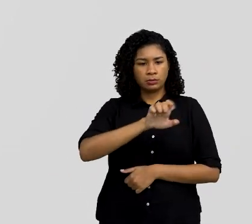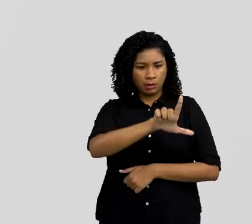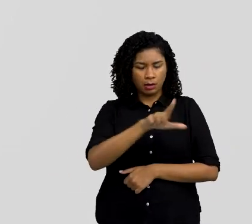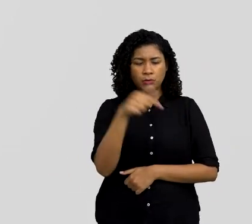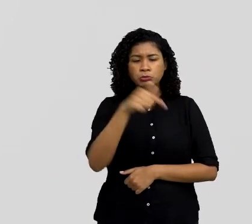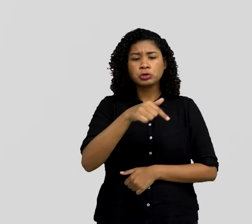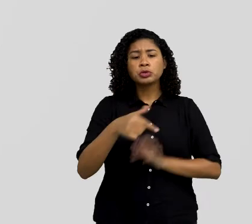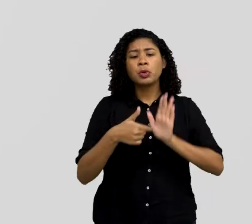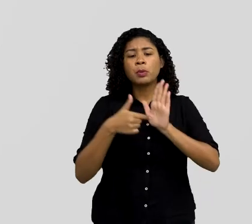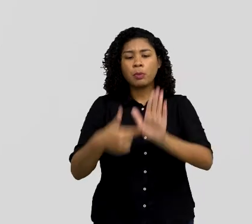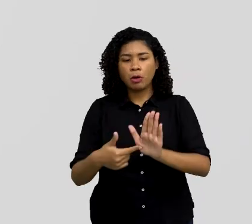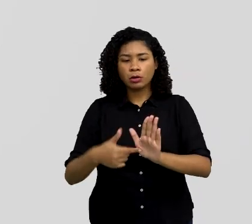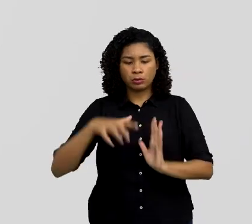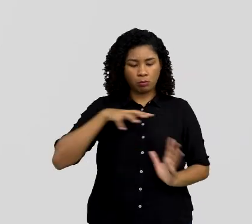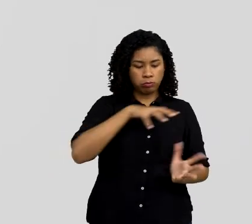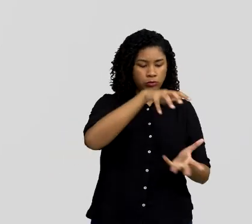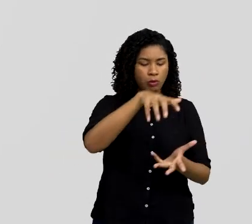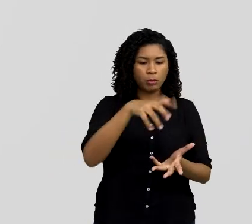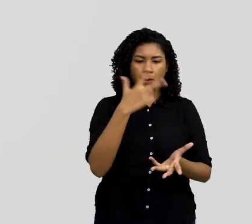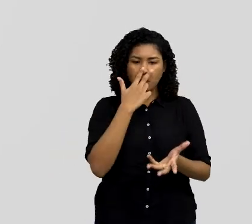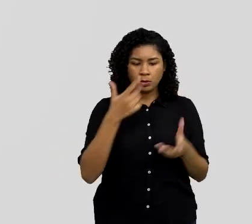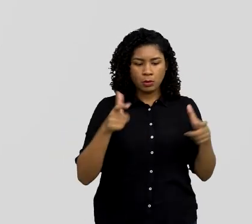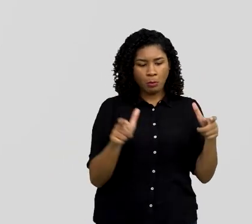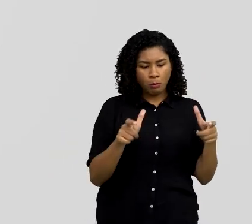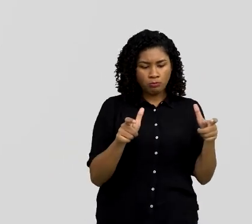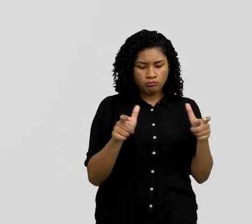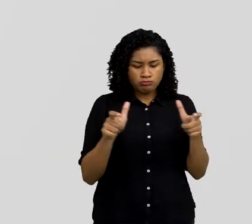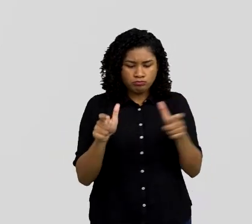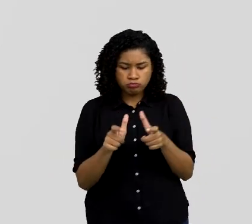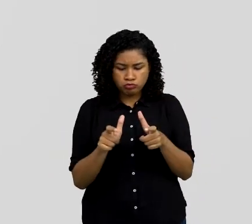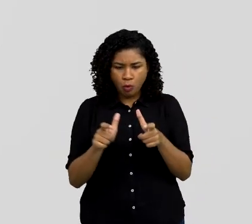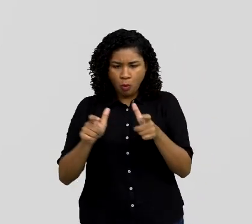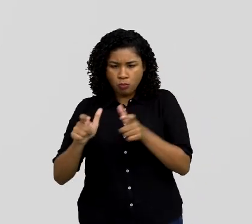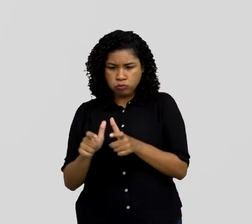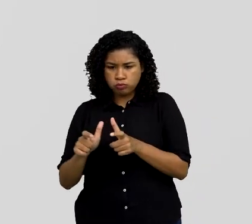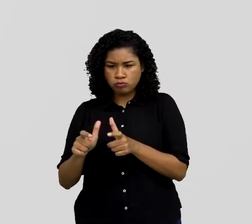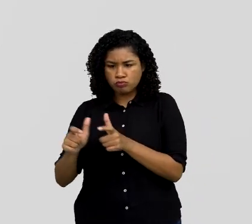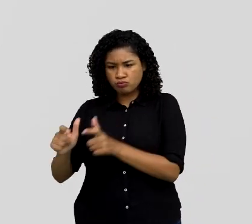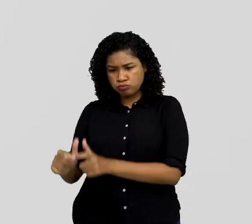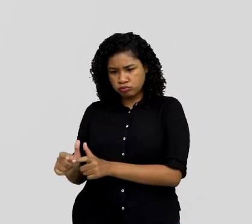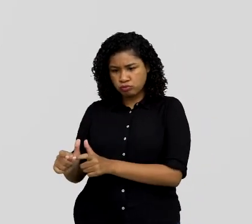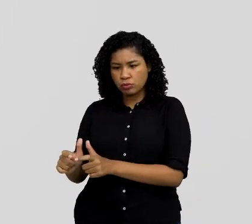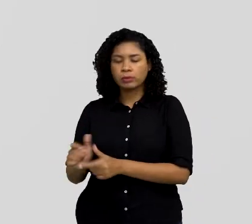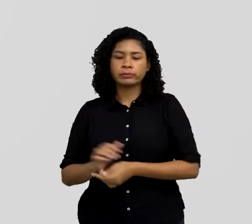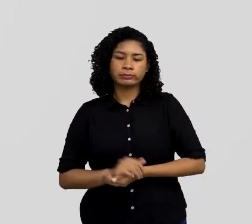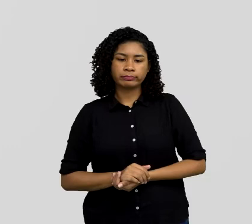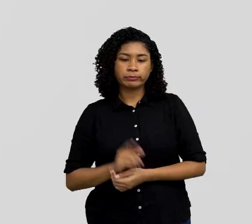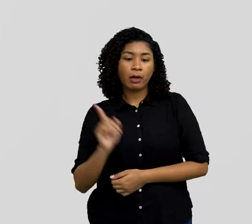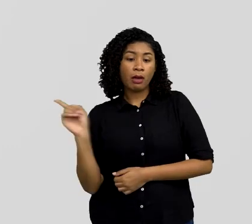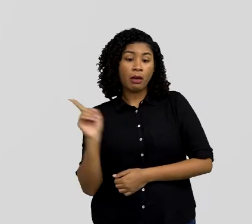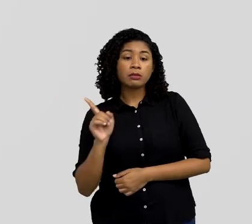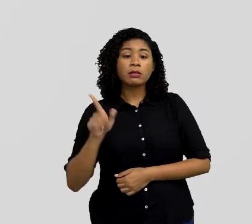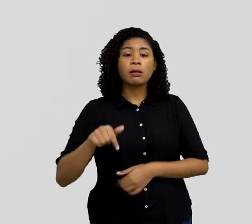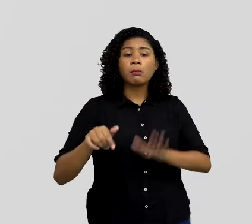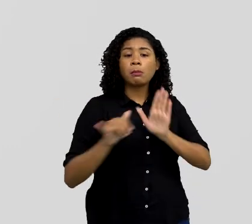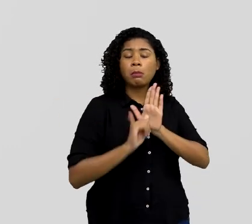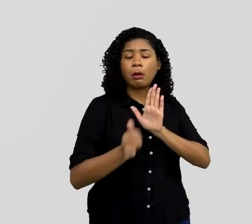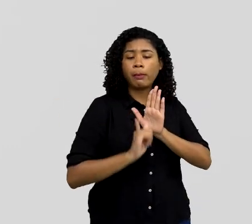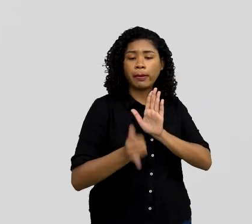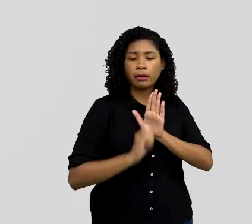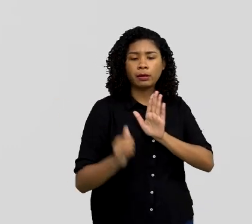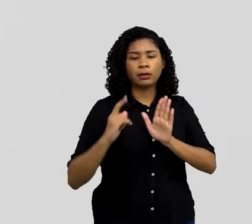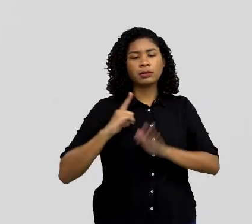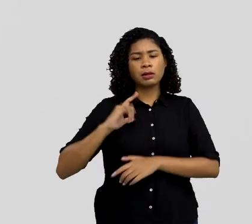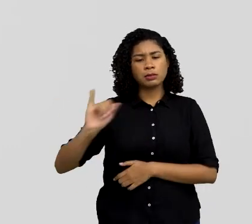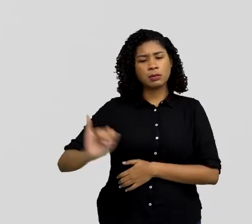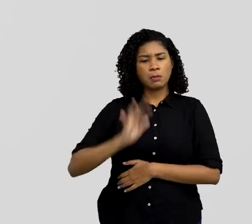globo encolhendo. A gente não pode mostrar a imagem original aqui para vocês, mas a propaganda ela tem essas imagens aí,